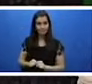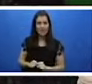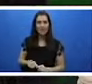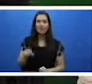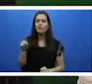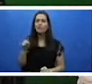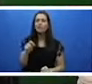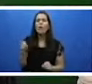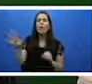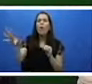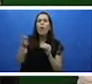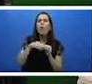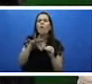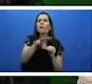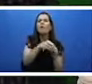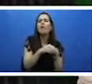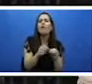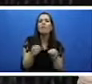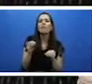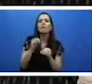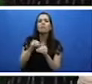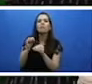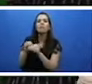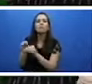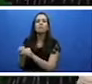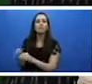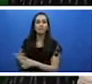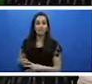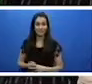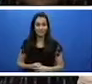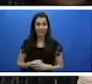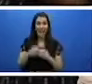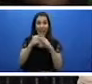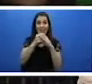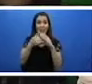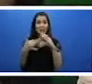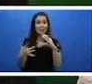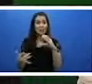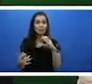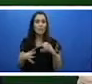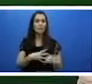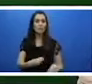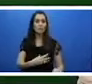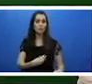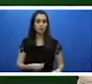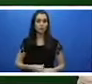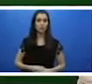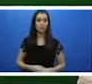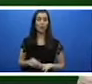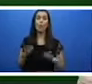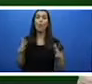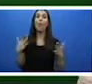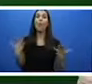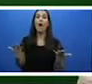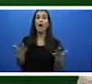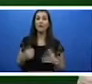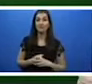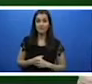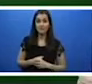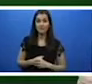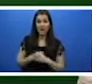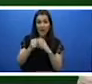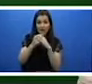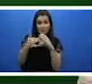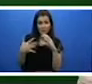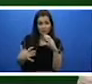completar aqui com as características dos mamíferos, tá? Quais são as características comuns entre